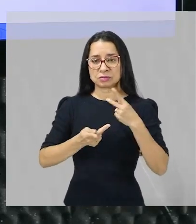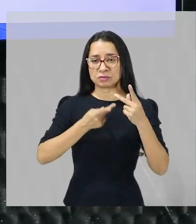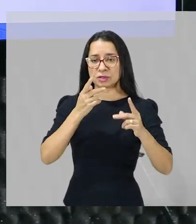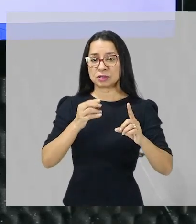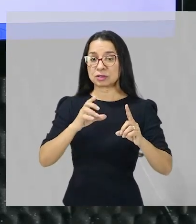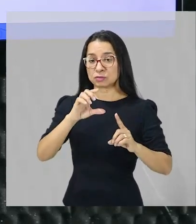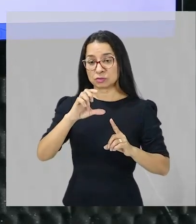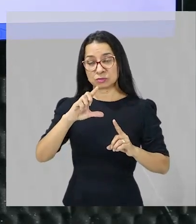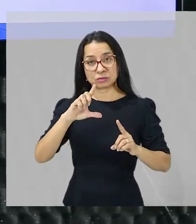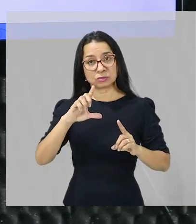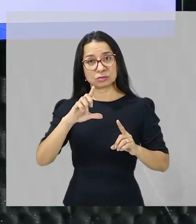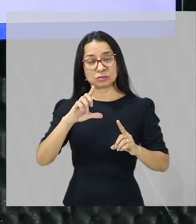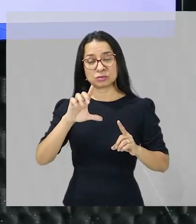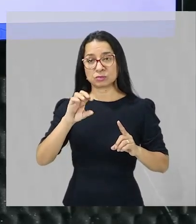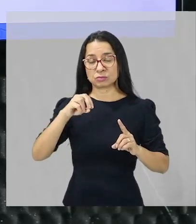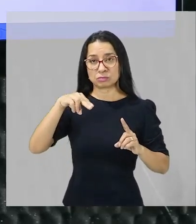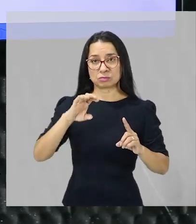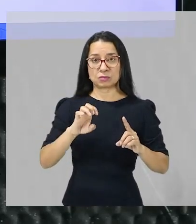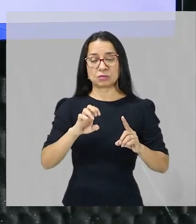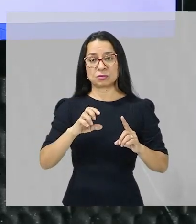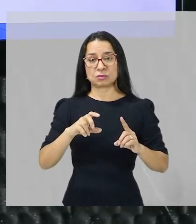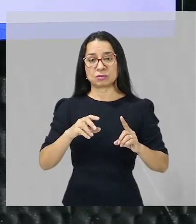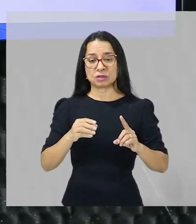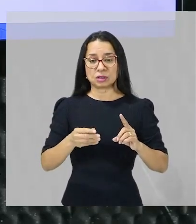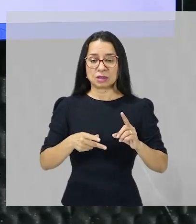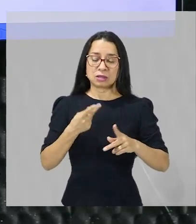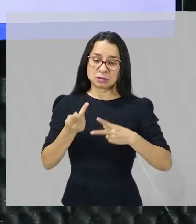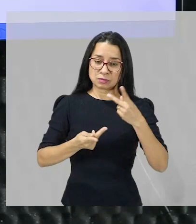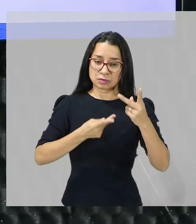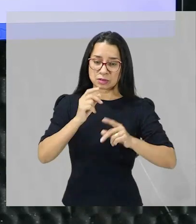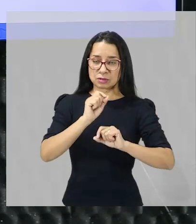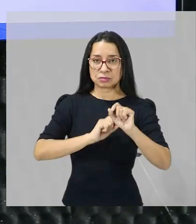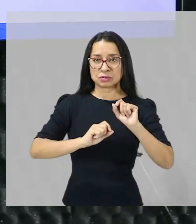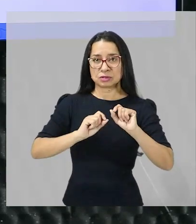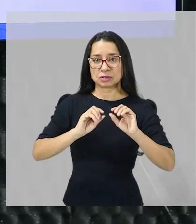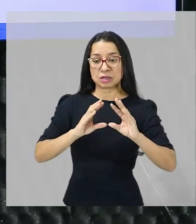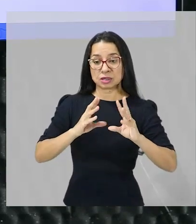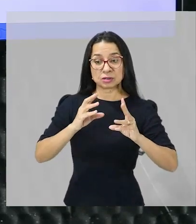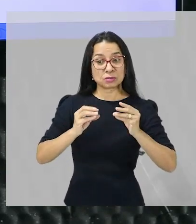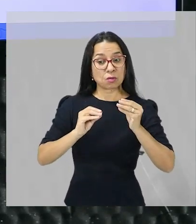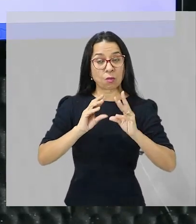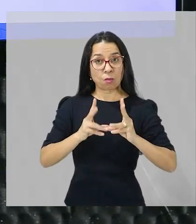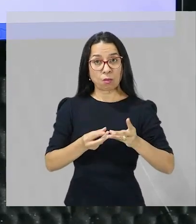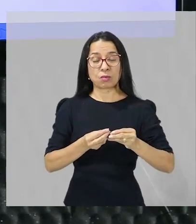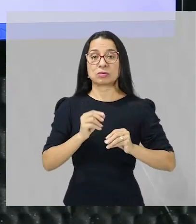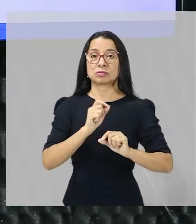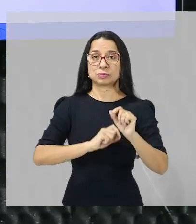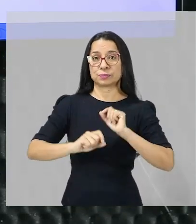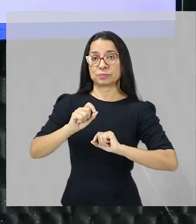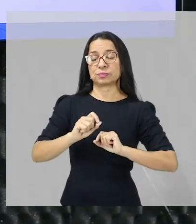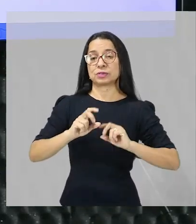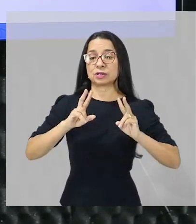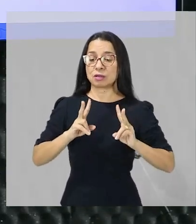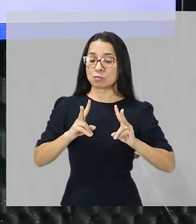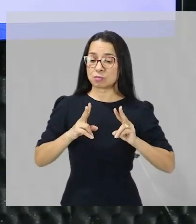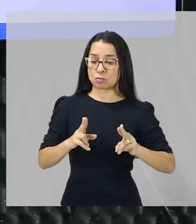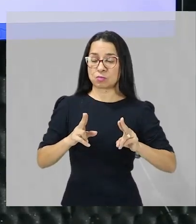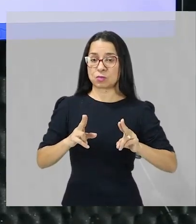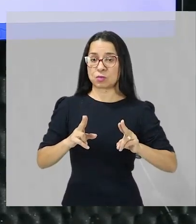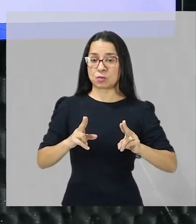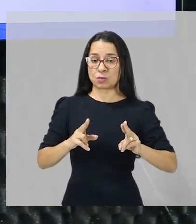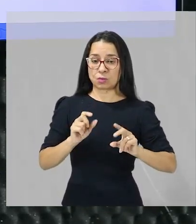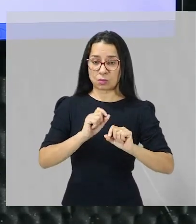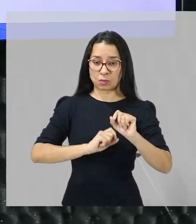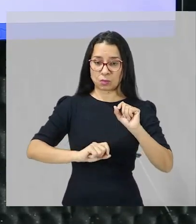tem a mesma genética, a mesma constituição genética, ou seja, o mesmo genótipo.